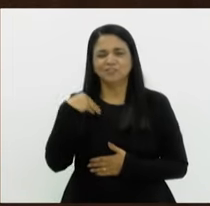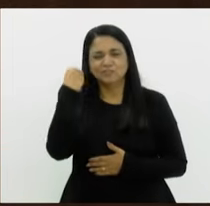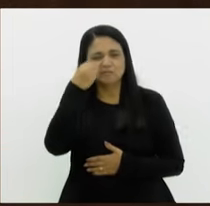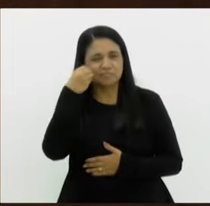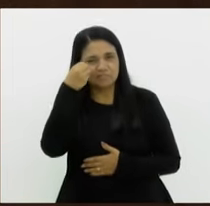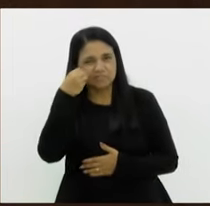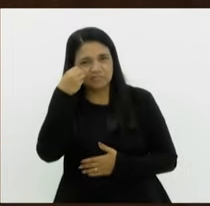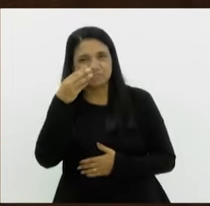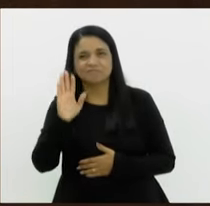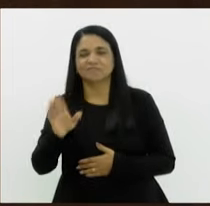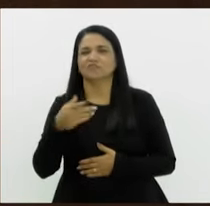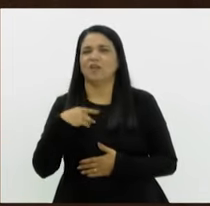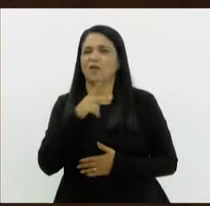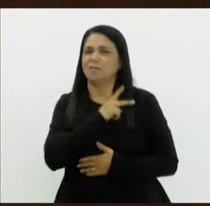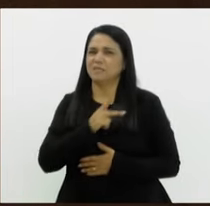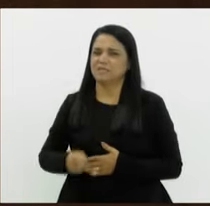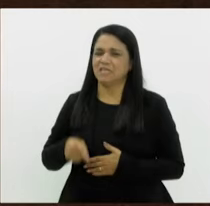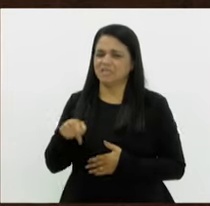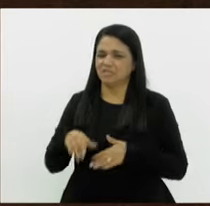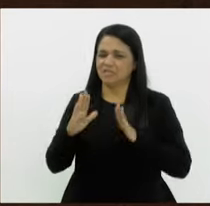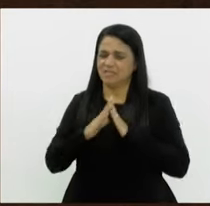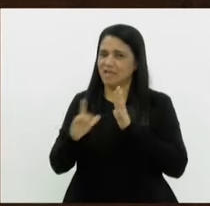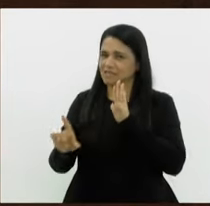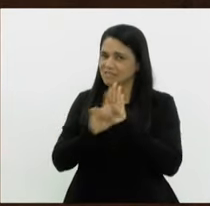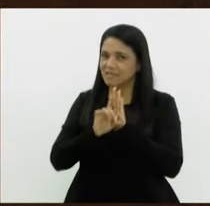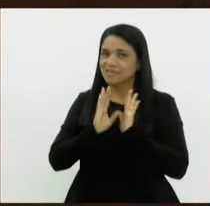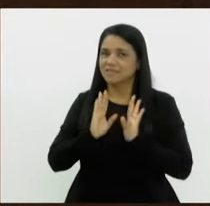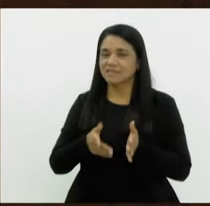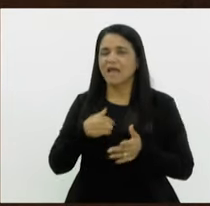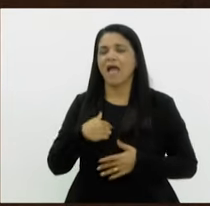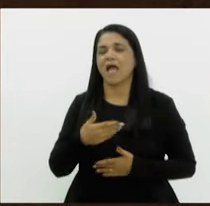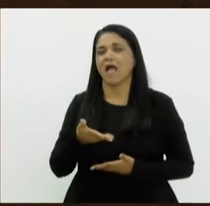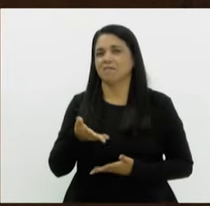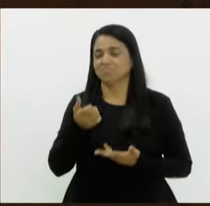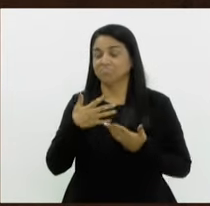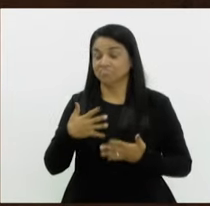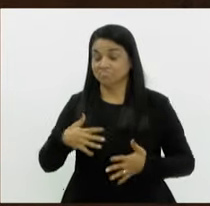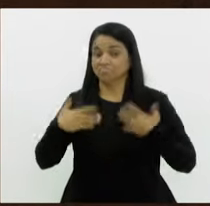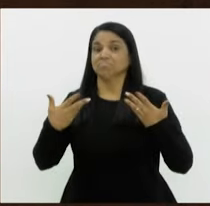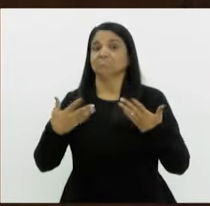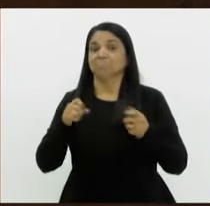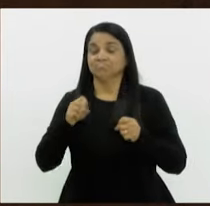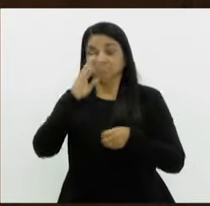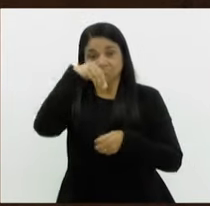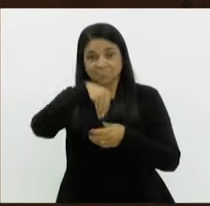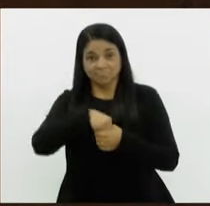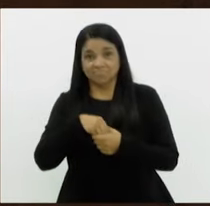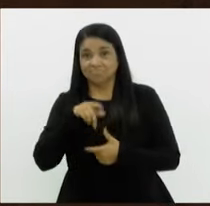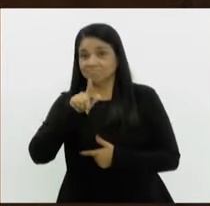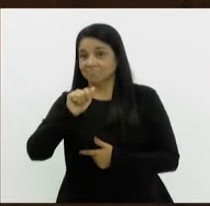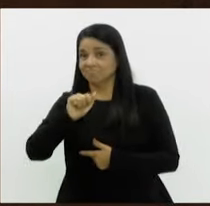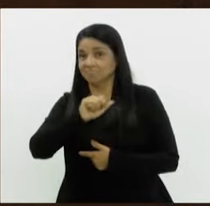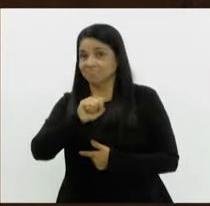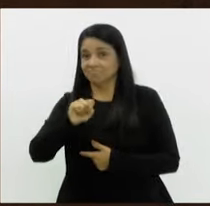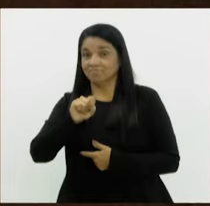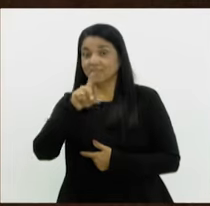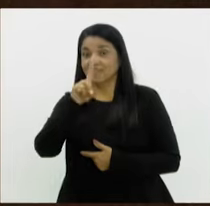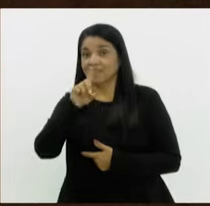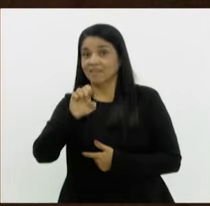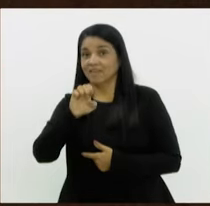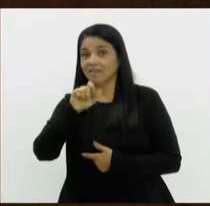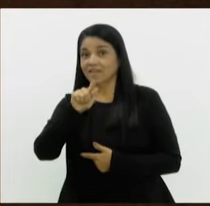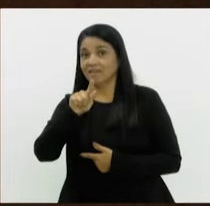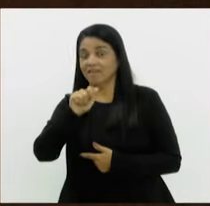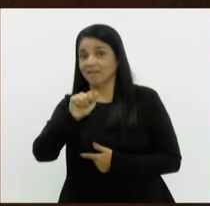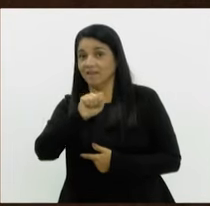experiente, preside esta casa, acho que Vossa Excelência vai se espantar com o que acontece no Degás, porque uma parte